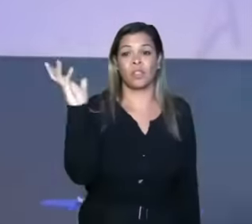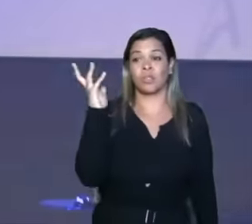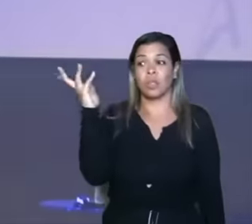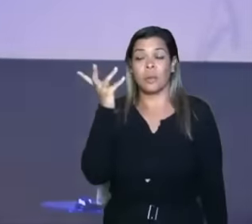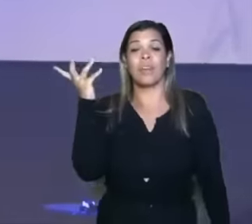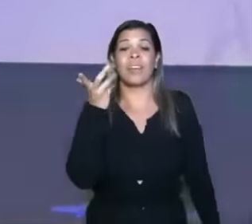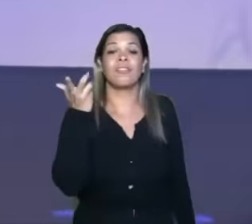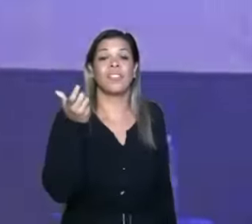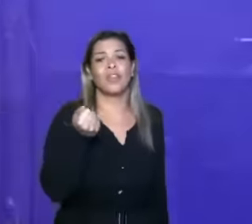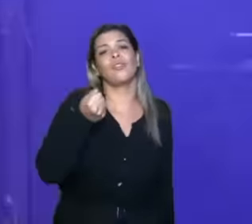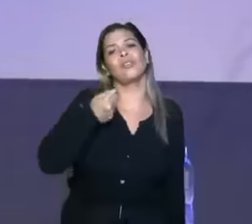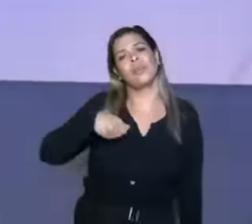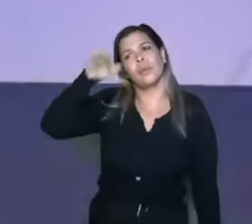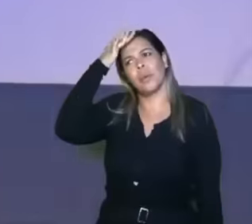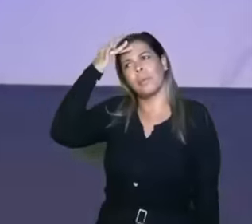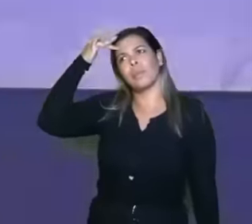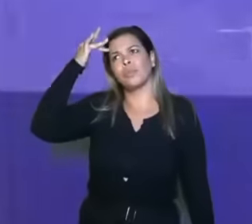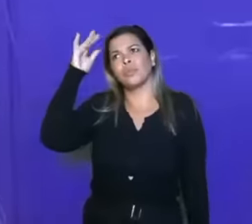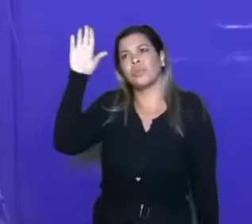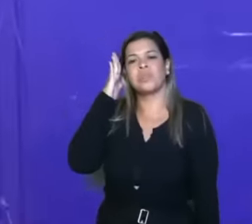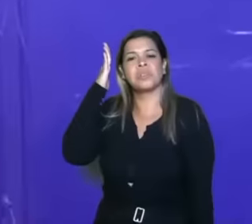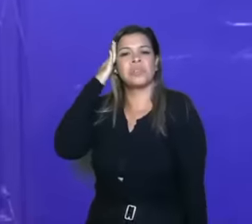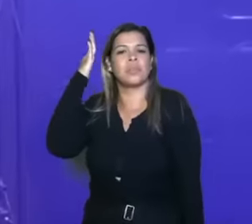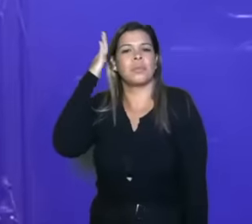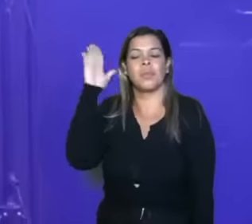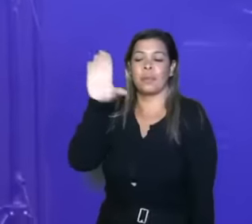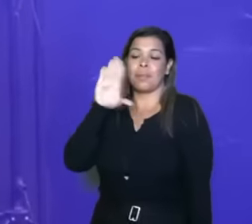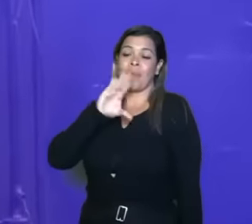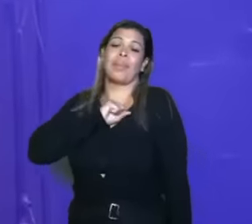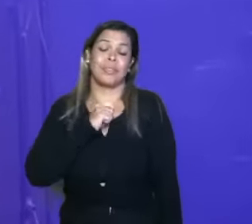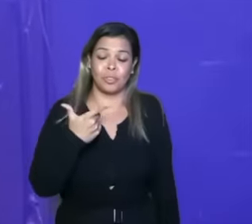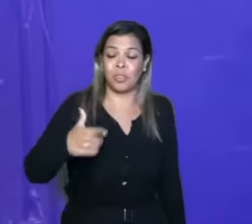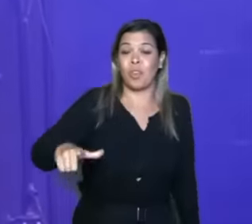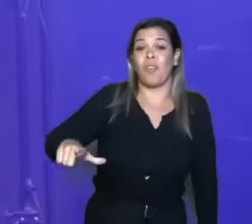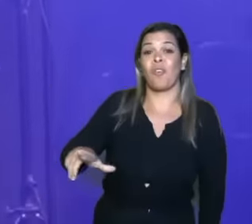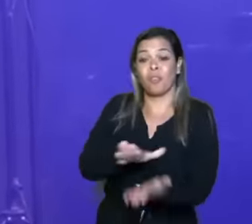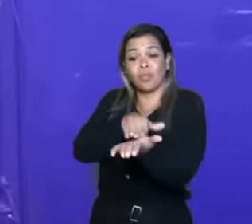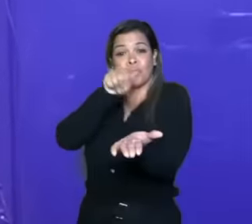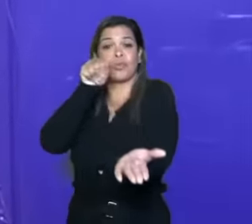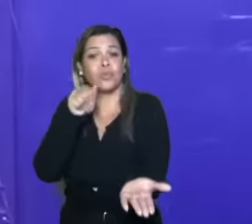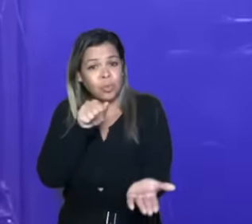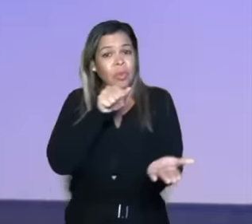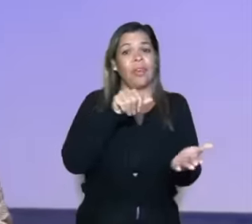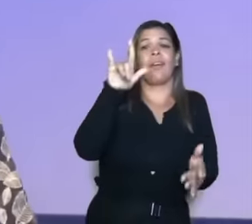Só será maravilhosa pra quem sabe amar. Mais uma vez, canta com a gente, vai.